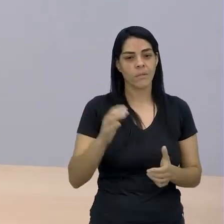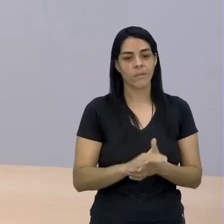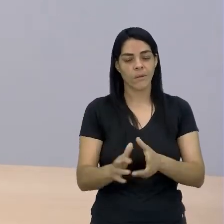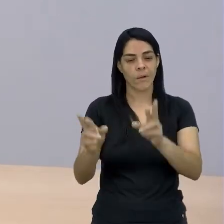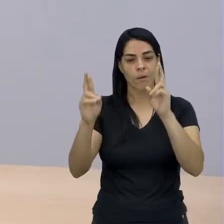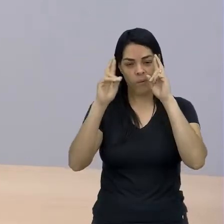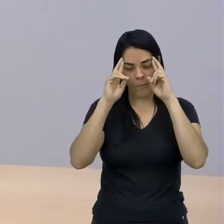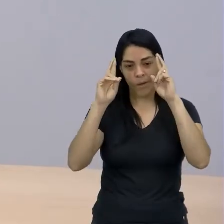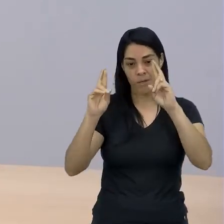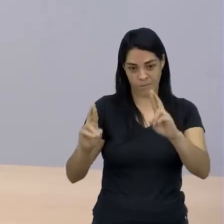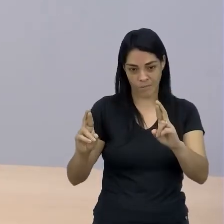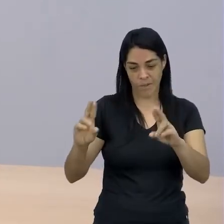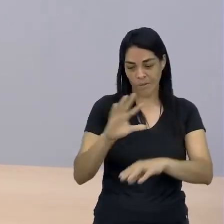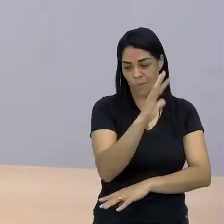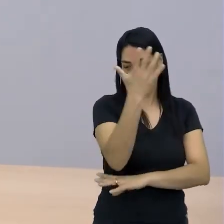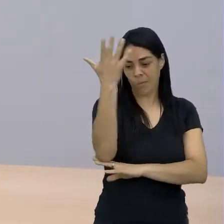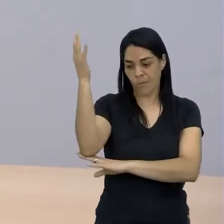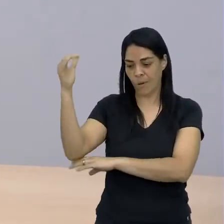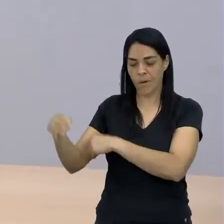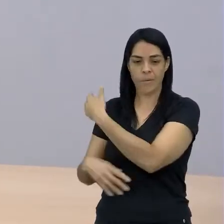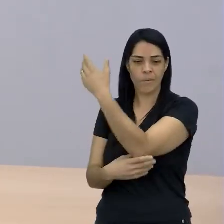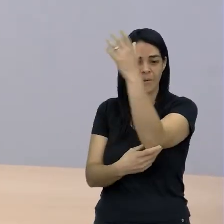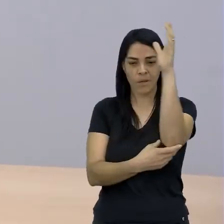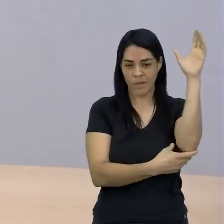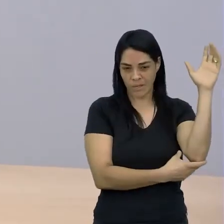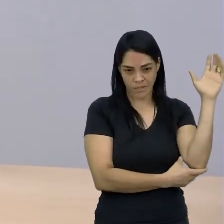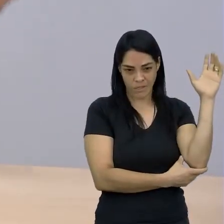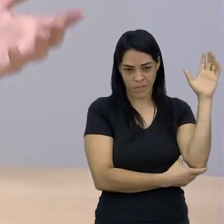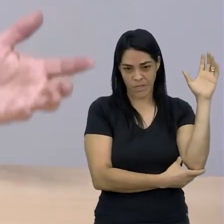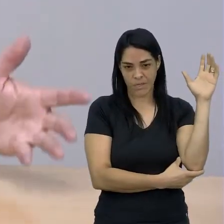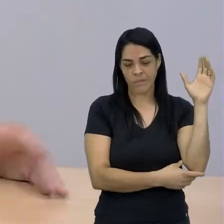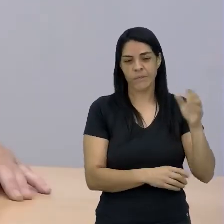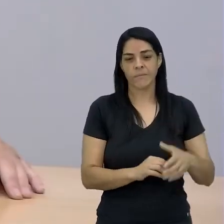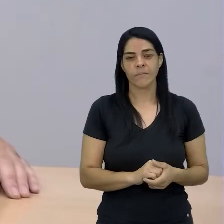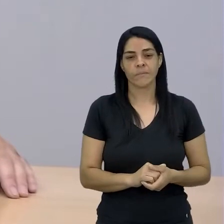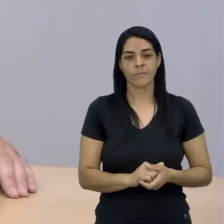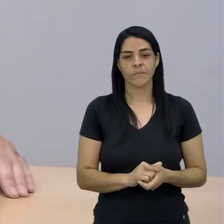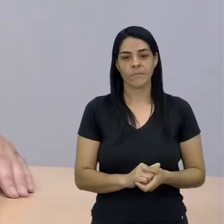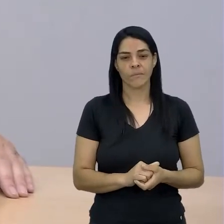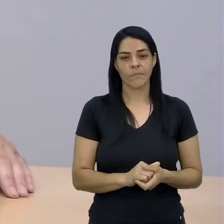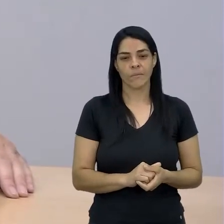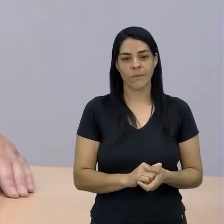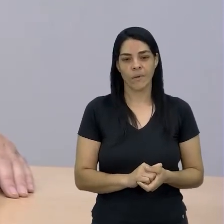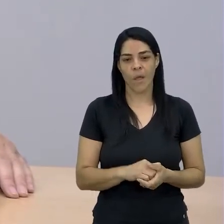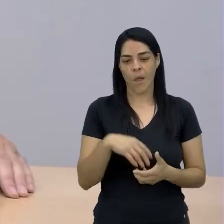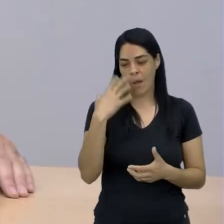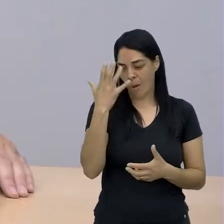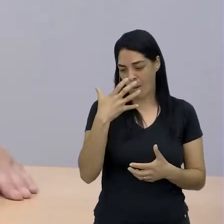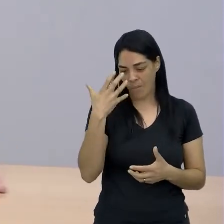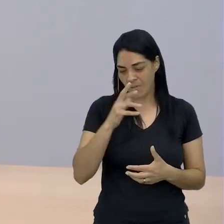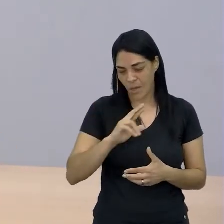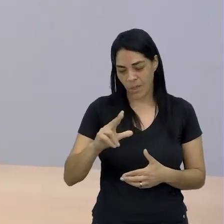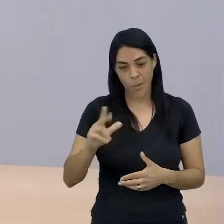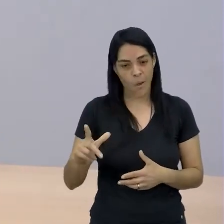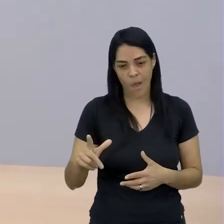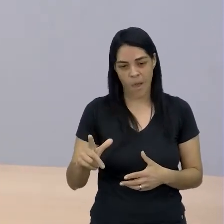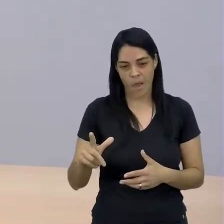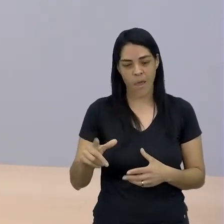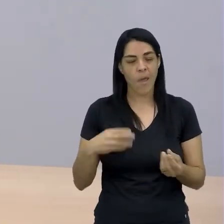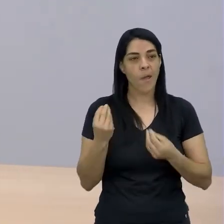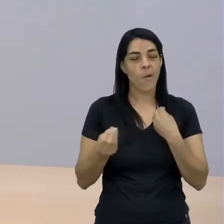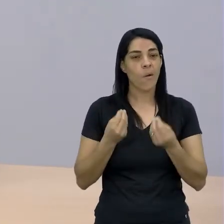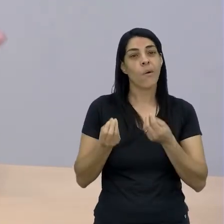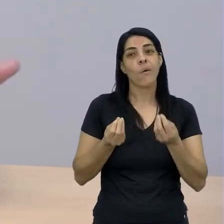respeito ao meio ambiente, ele não entra como uma militância romântica. Ele não entra